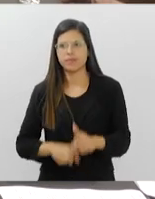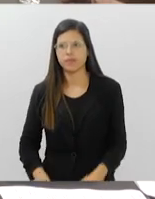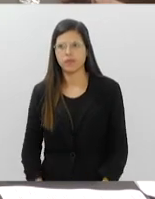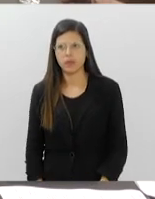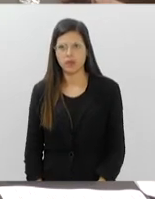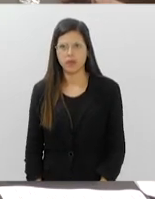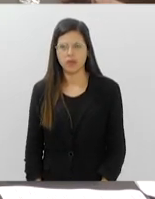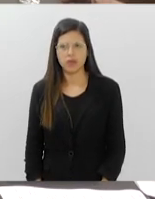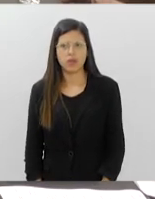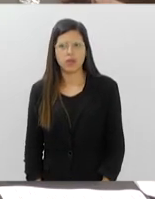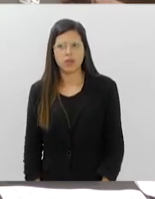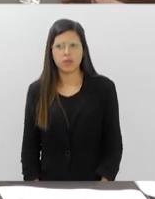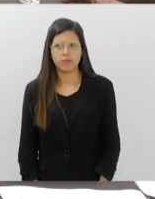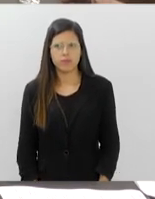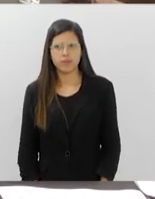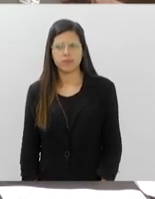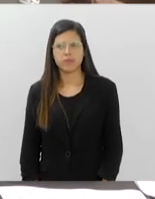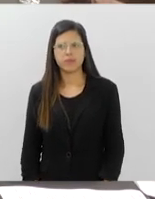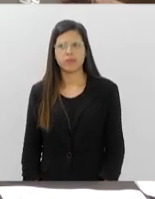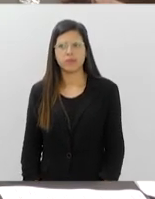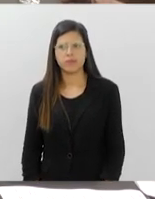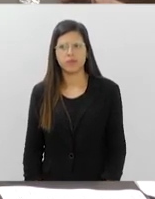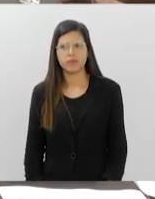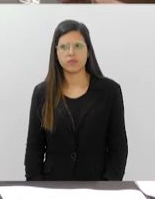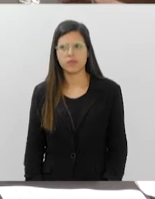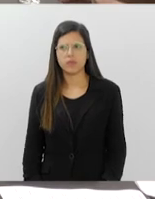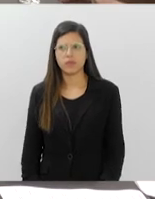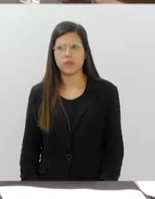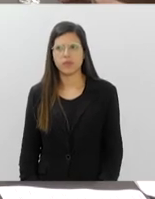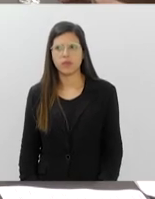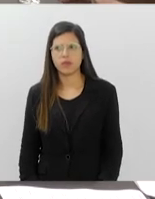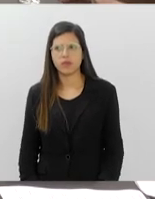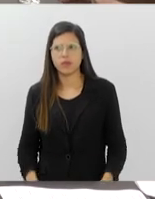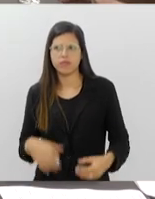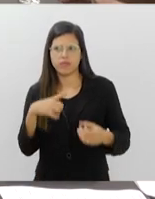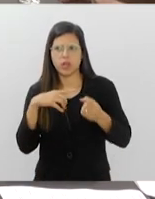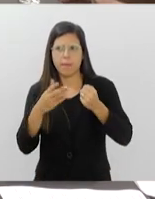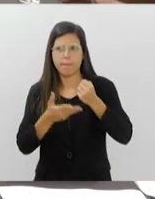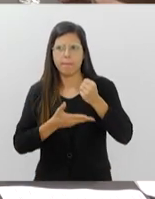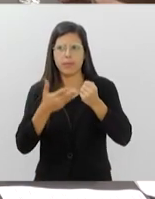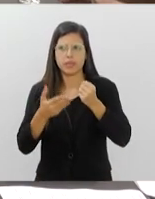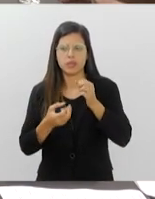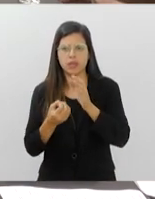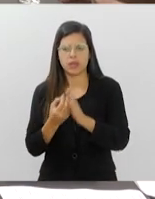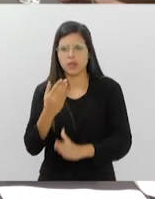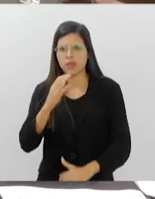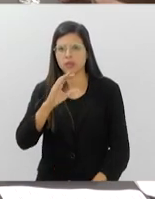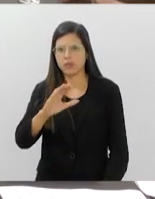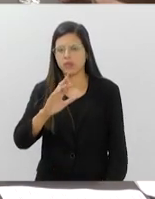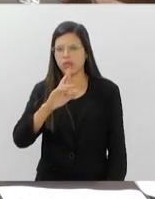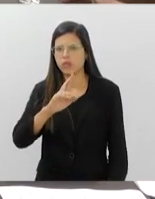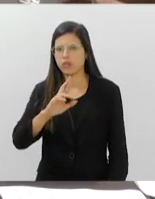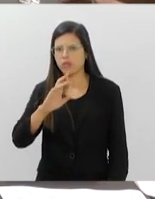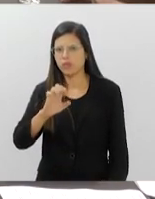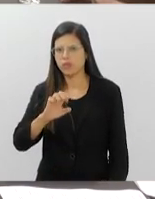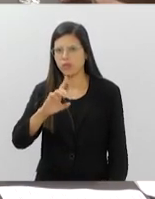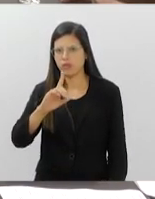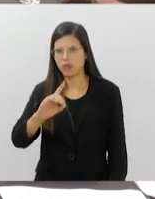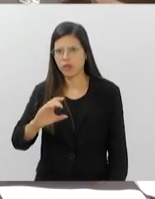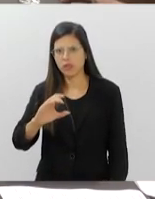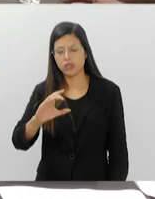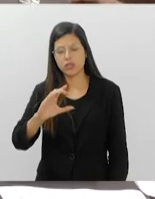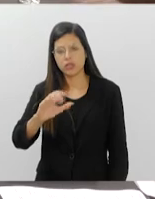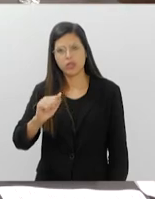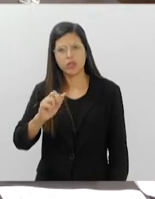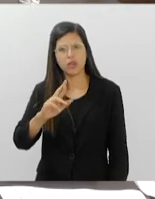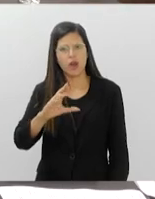que estavam respaldados na criação do crédito carbono e a Bolsa Verde, para que